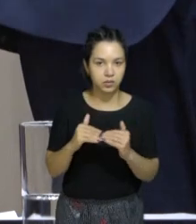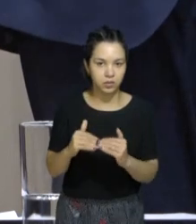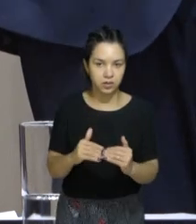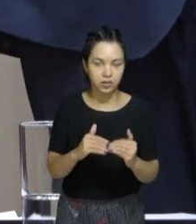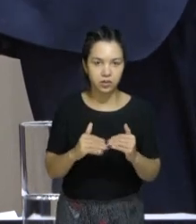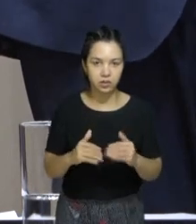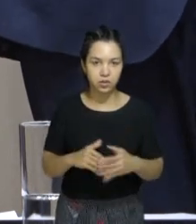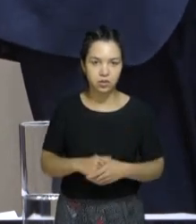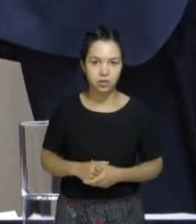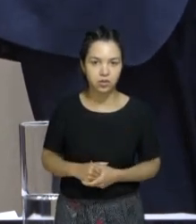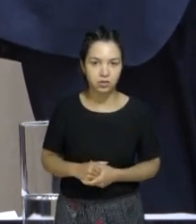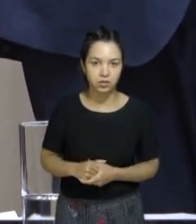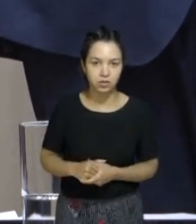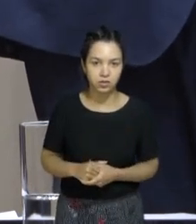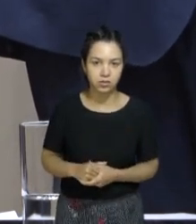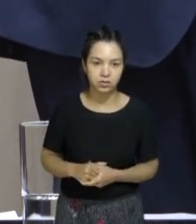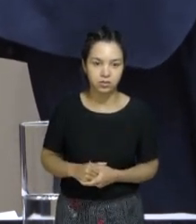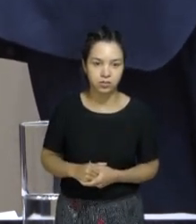Nós temos uma moção